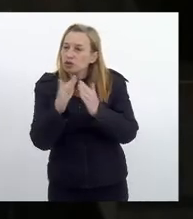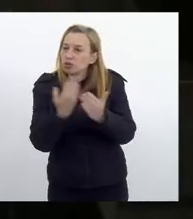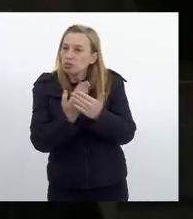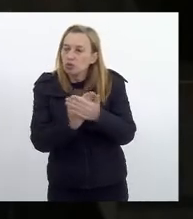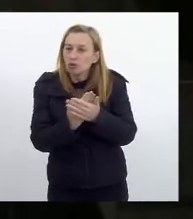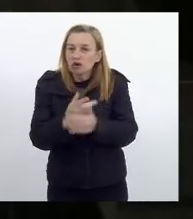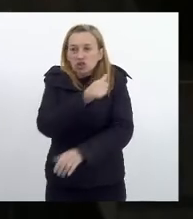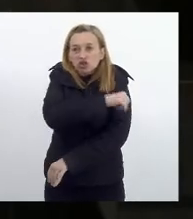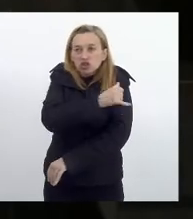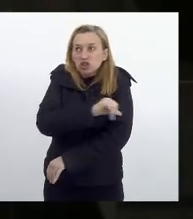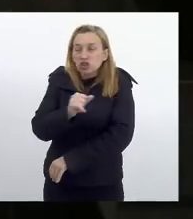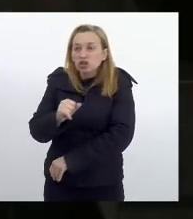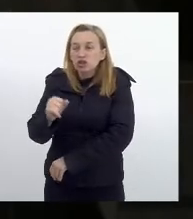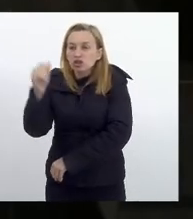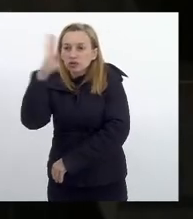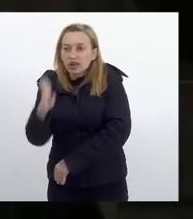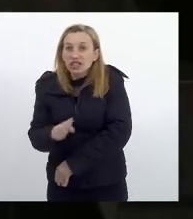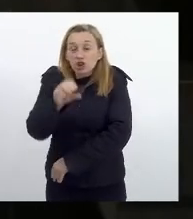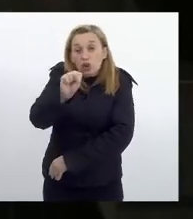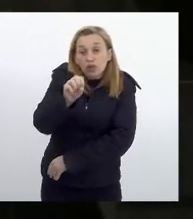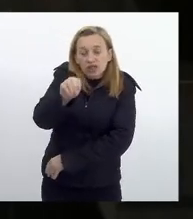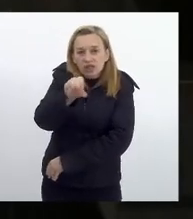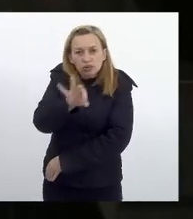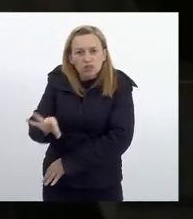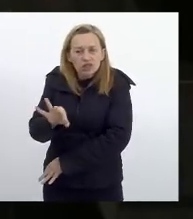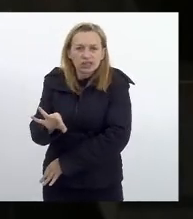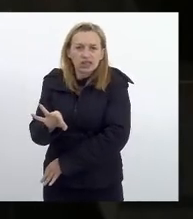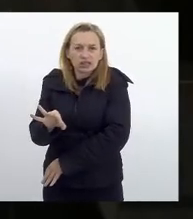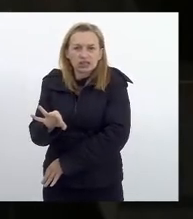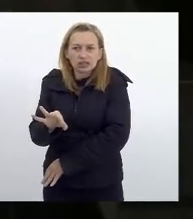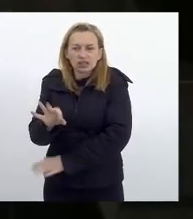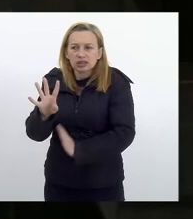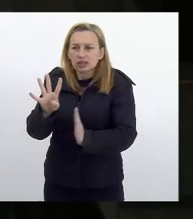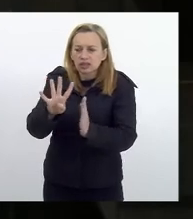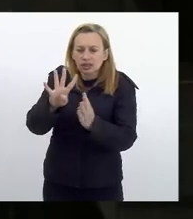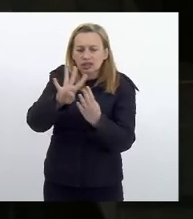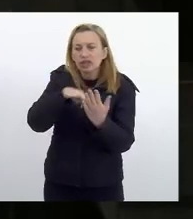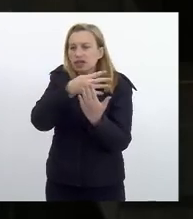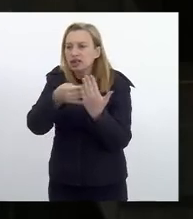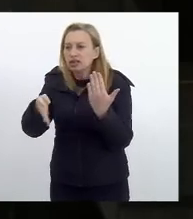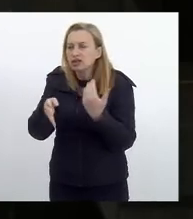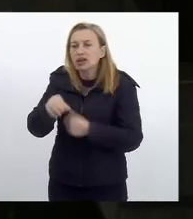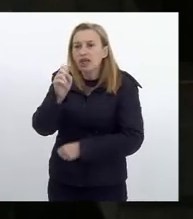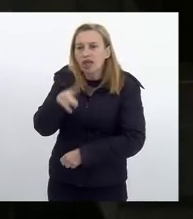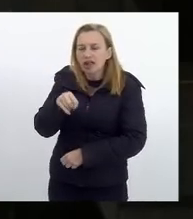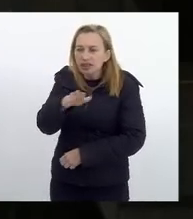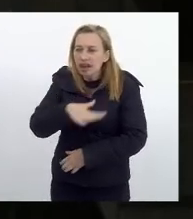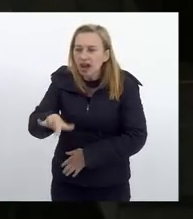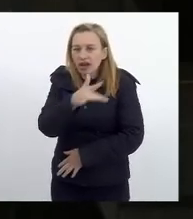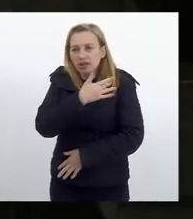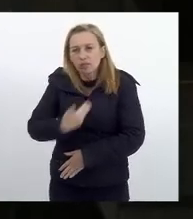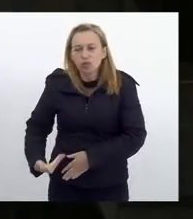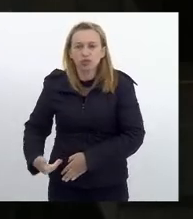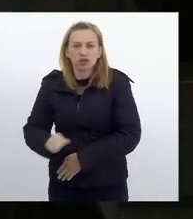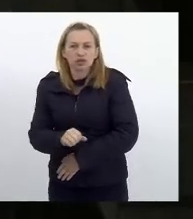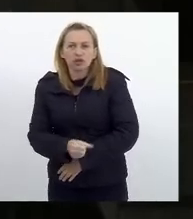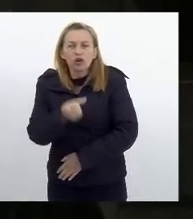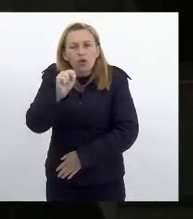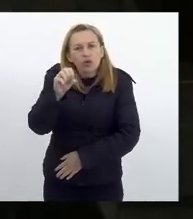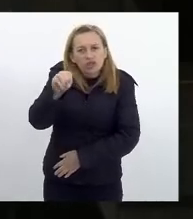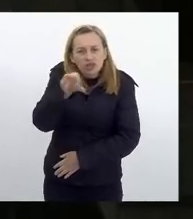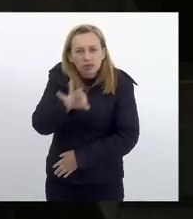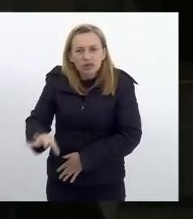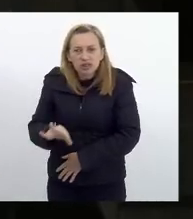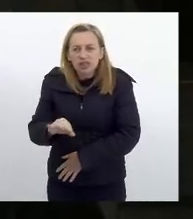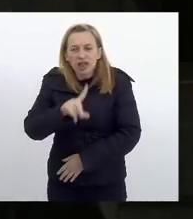Brasil, aliás, 80% das matrículas do ensino médio brasileiro estão no setor público, 80%. O que significa